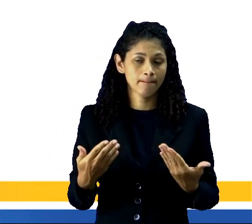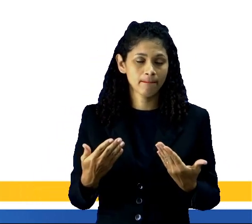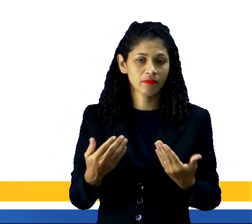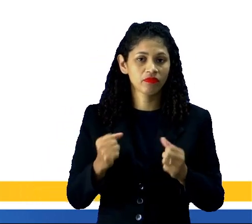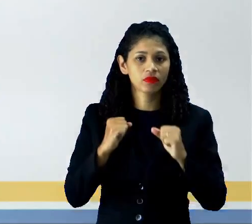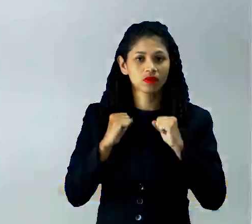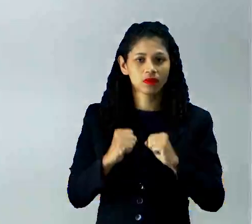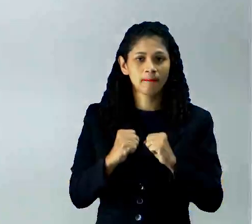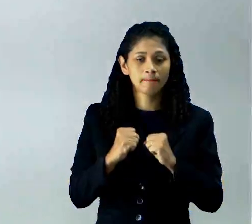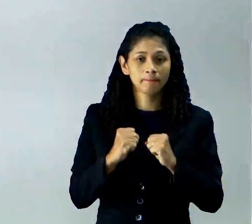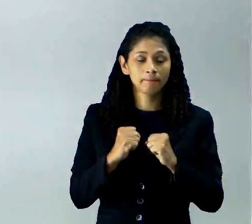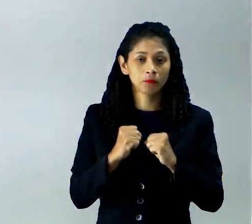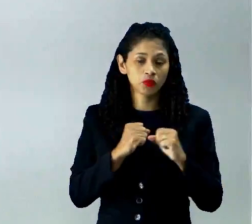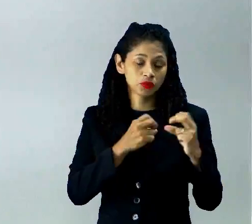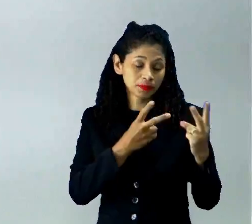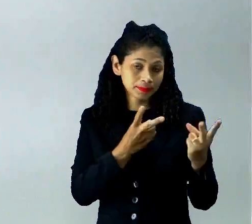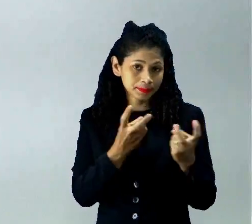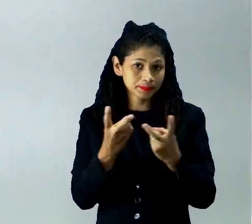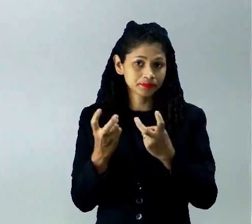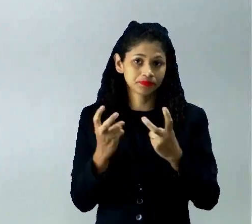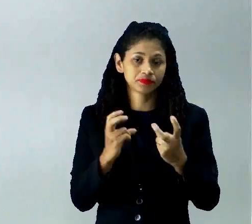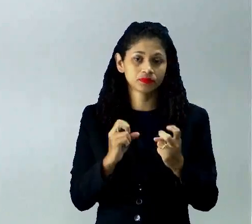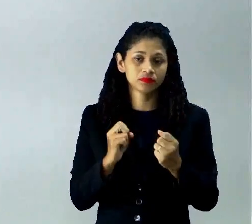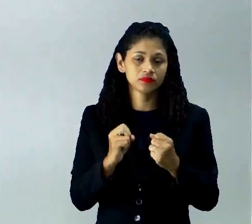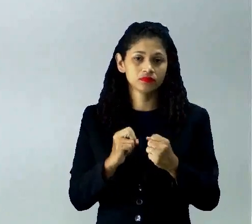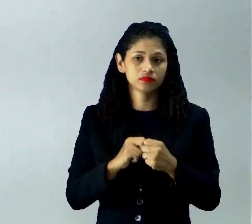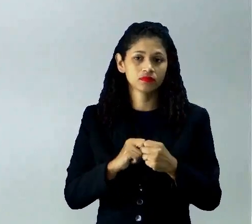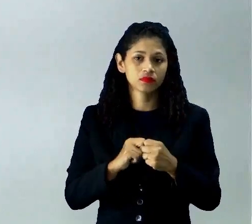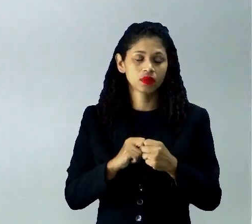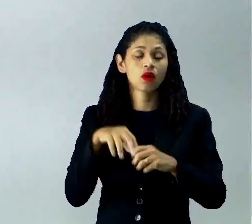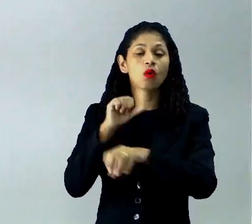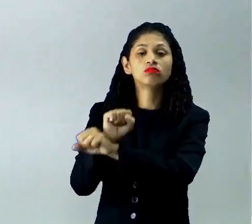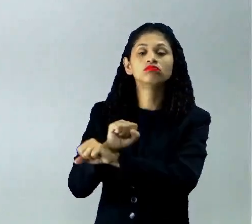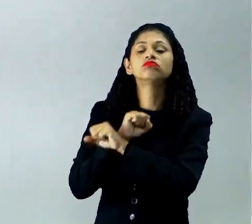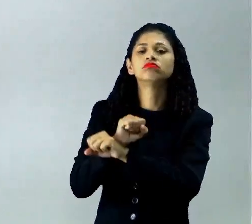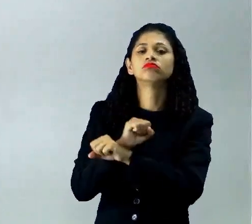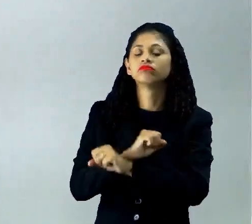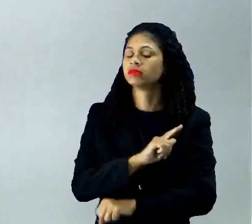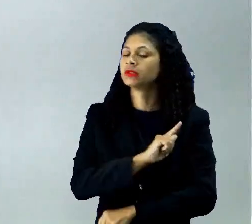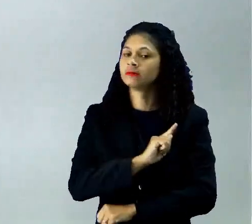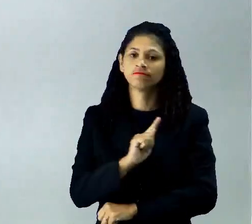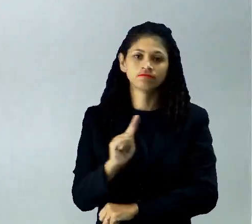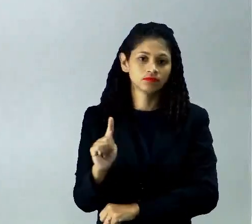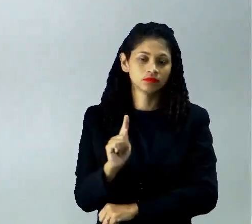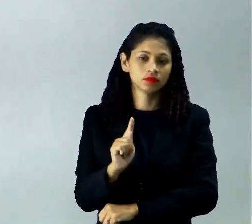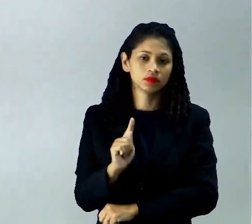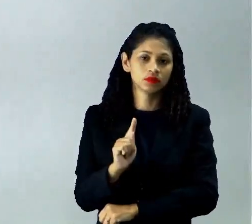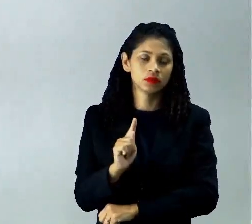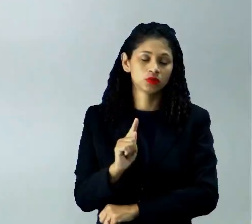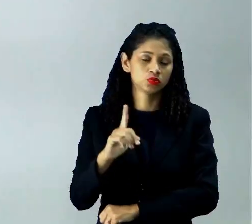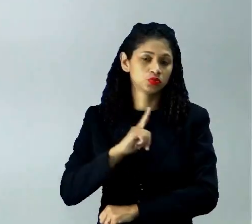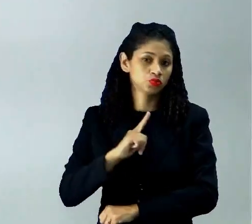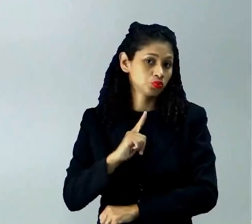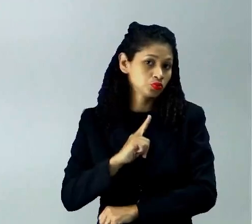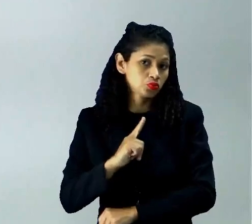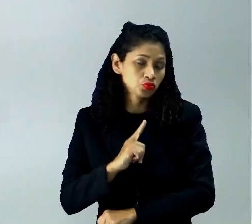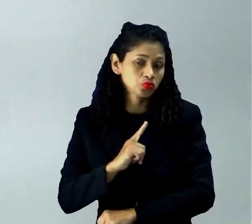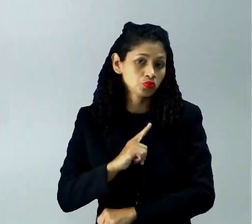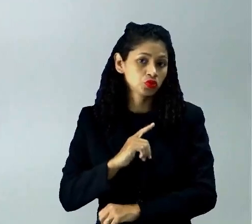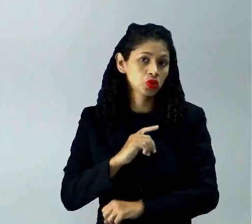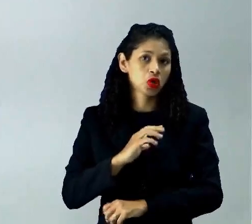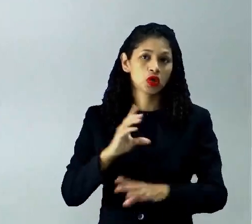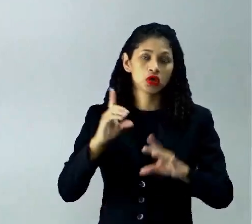gente pode observar, né, que o escravo, ele não possui, né, mais direitos sobre a sua